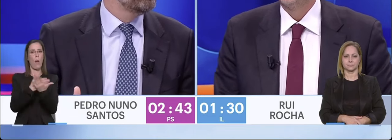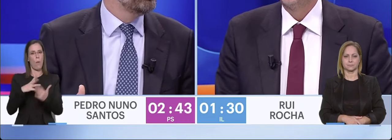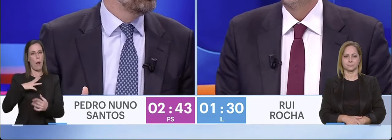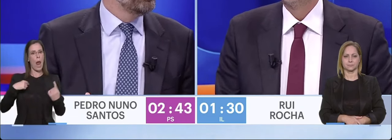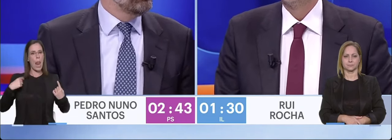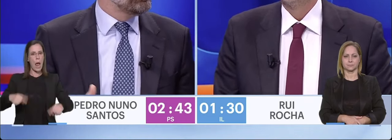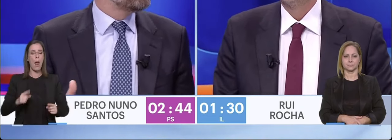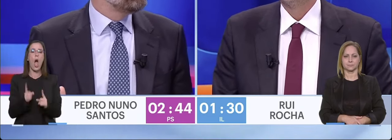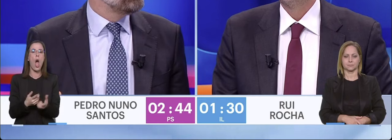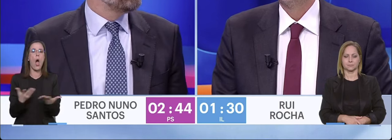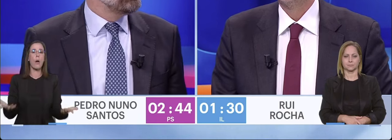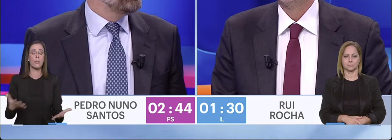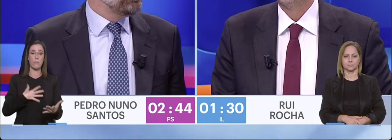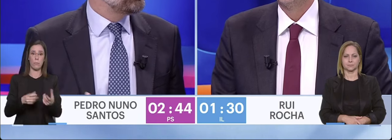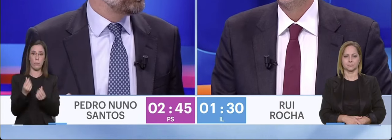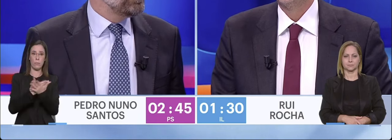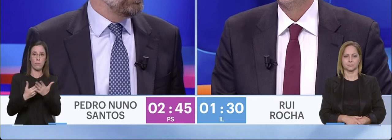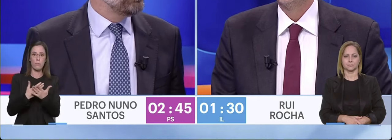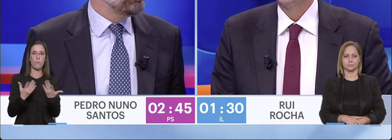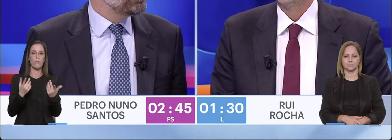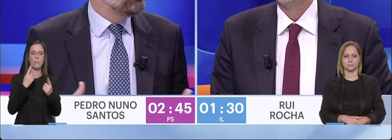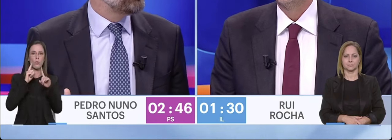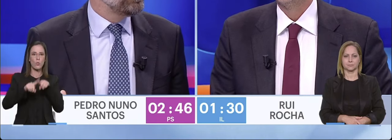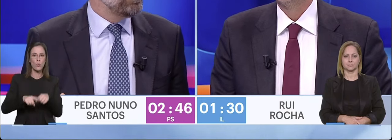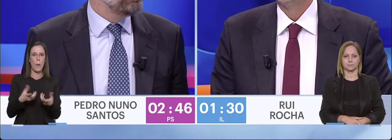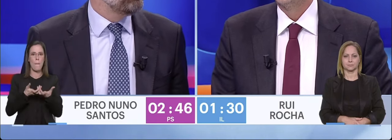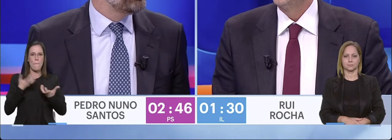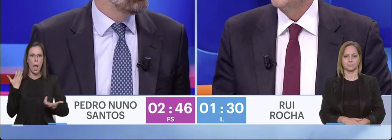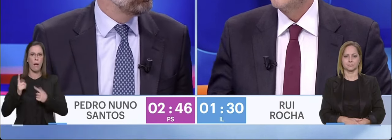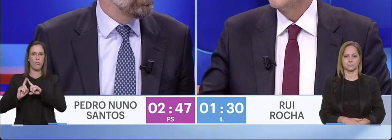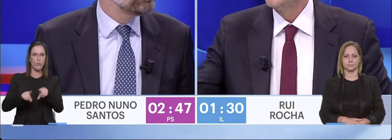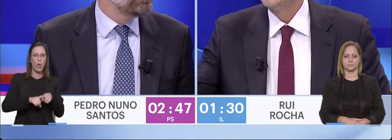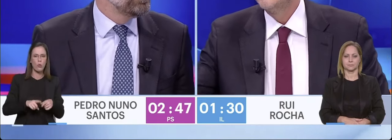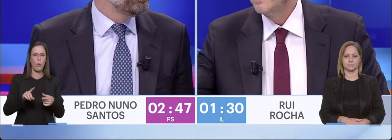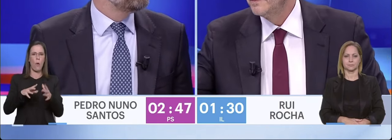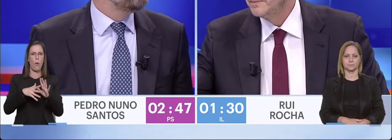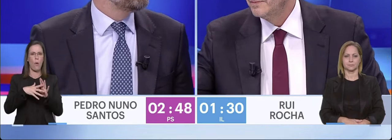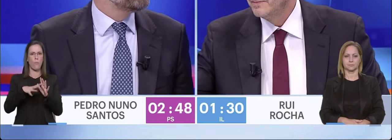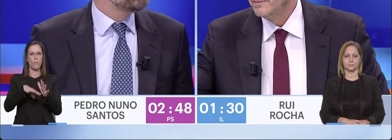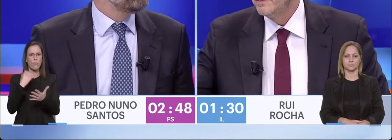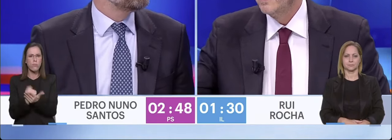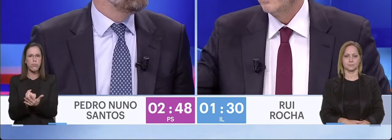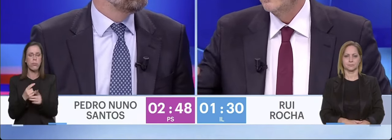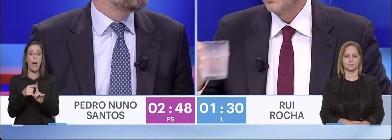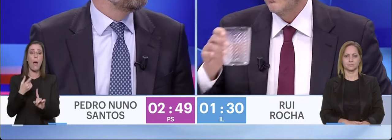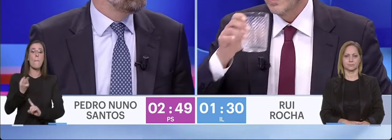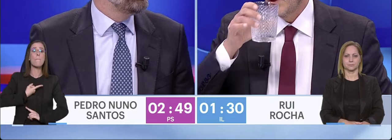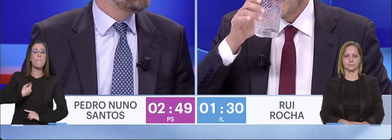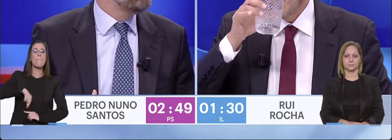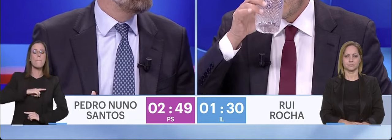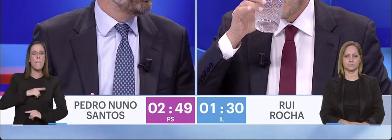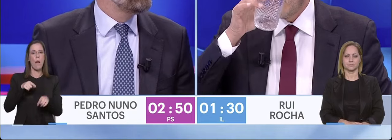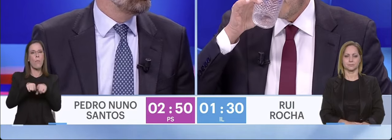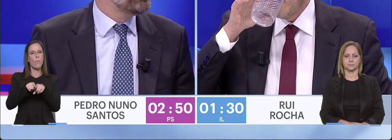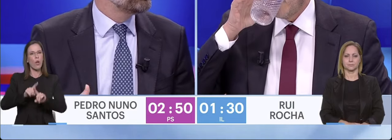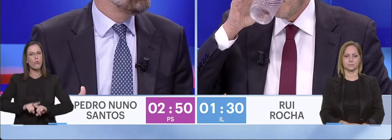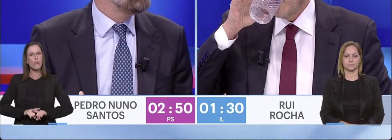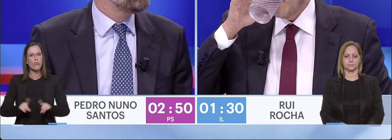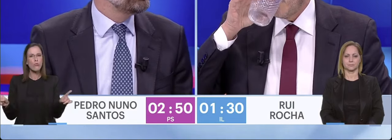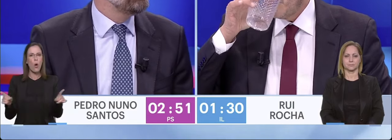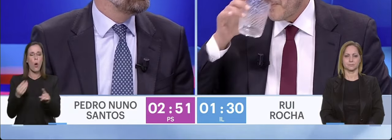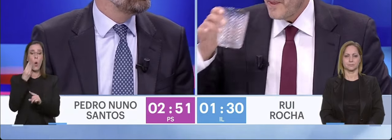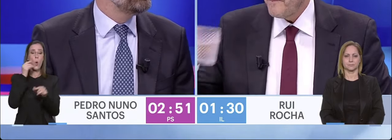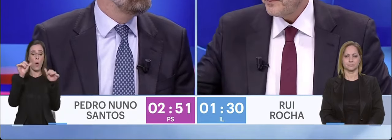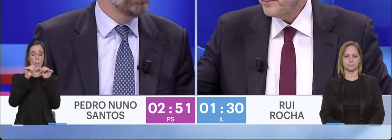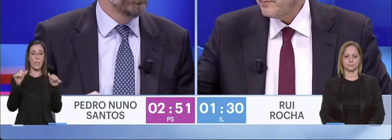portuguesa é não nós queremos uma Economia mais sofisticada mais diversificada mais complexa isso implica que nós tenhamos uma política diferente de aplicação do